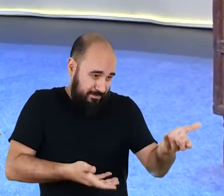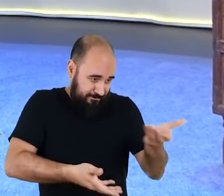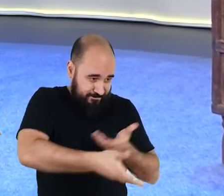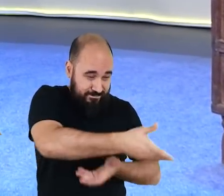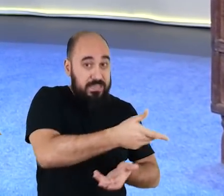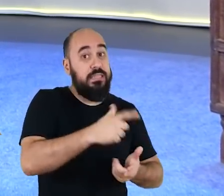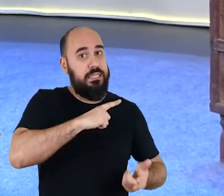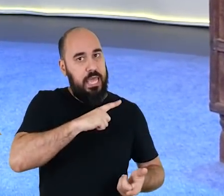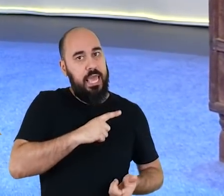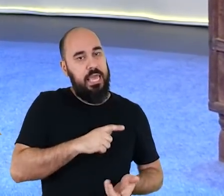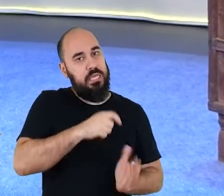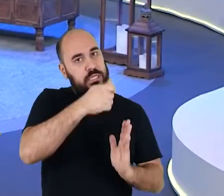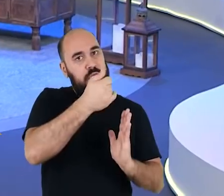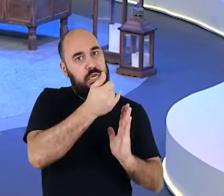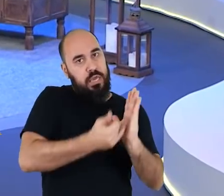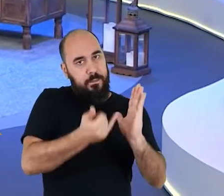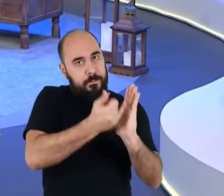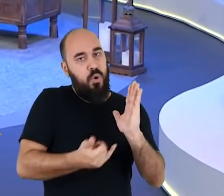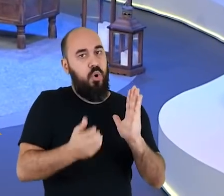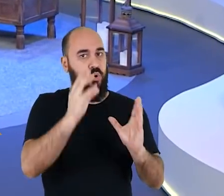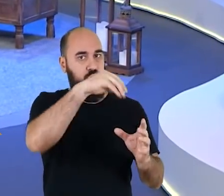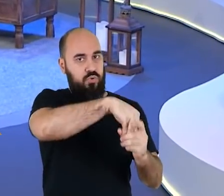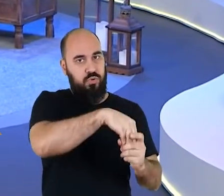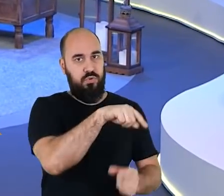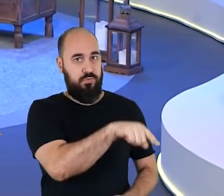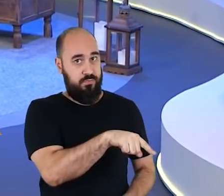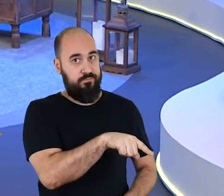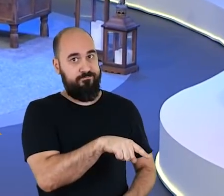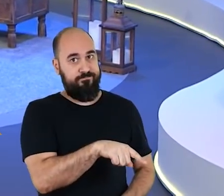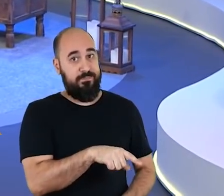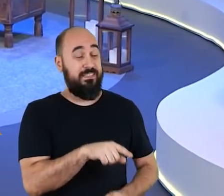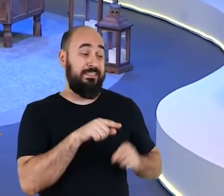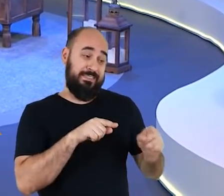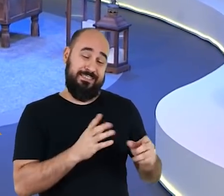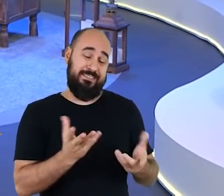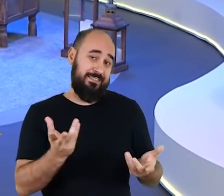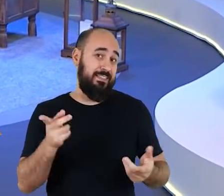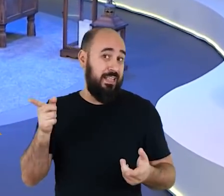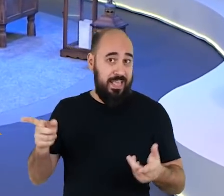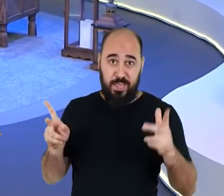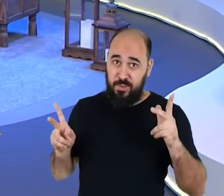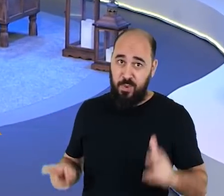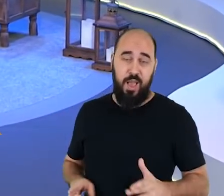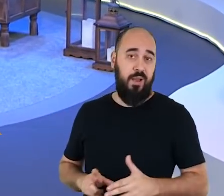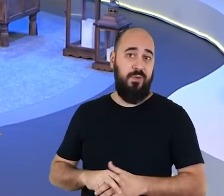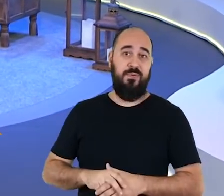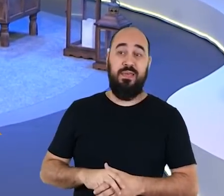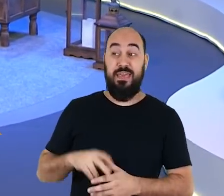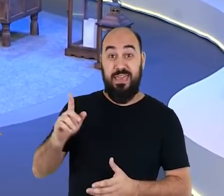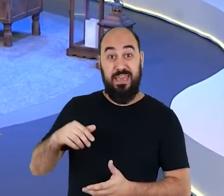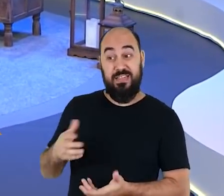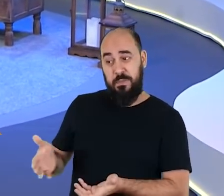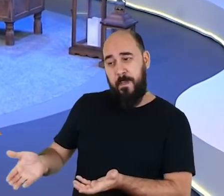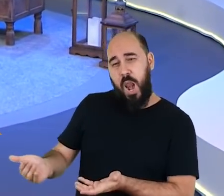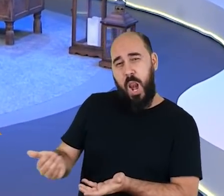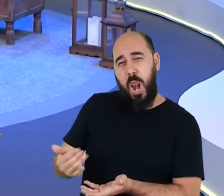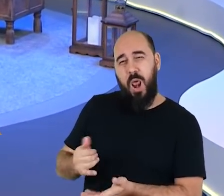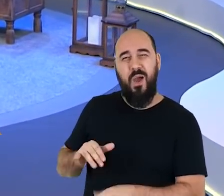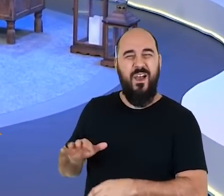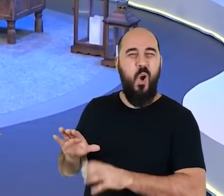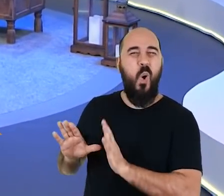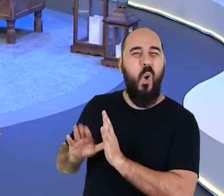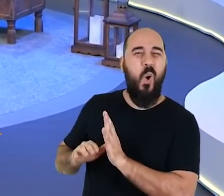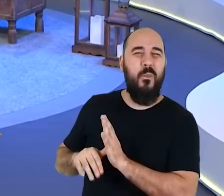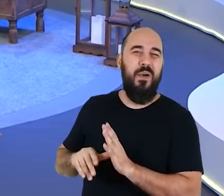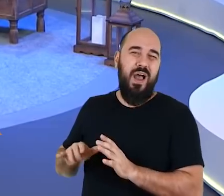internacional. Agora imagine como é que esse pessoal não lucrava. Com Jerusalém apinhada de peregrinos durante